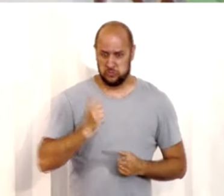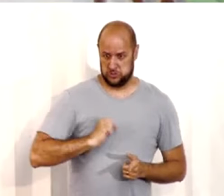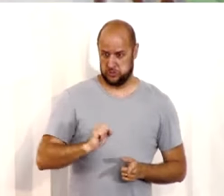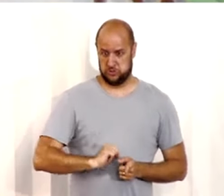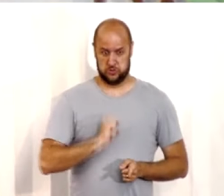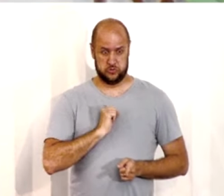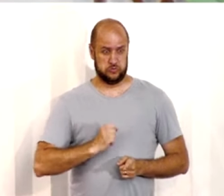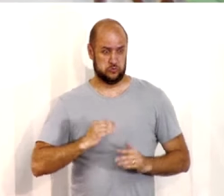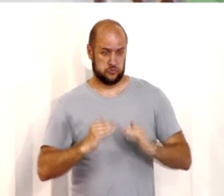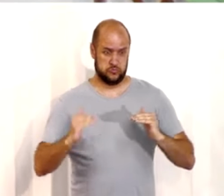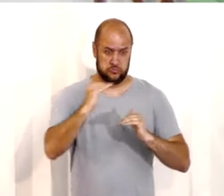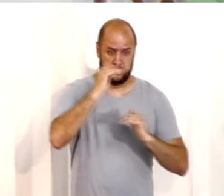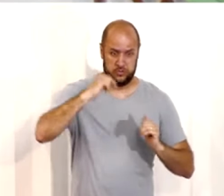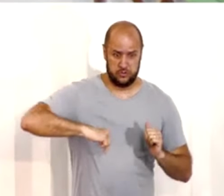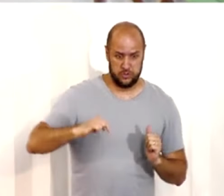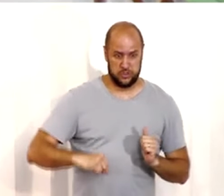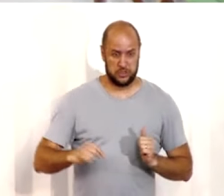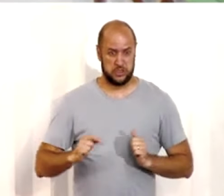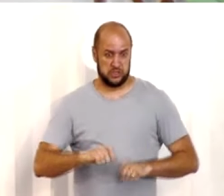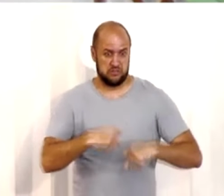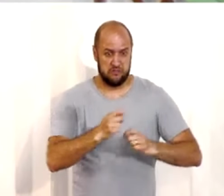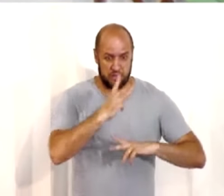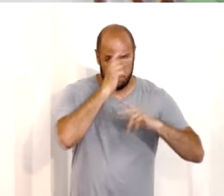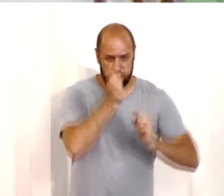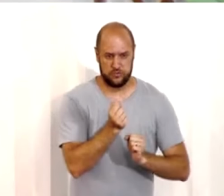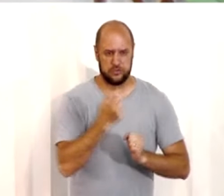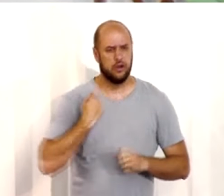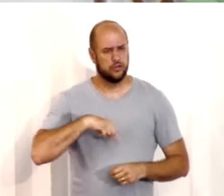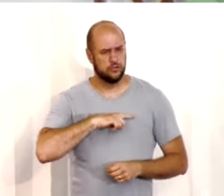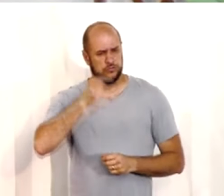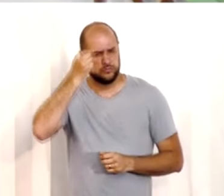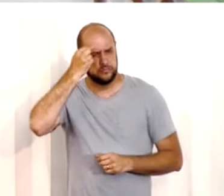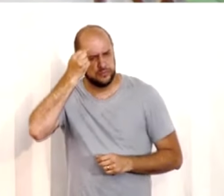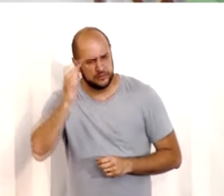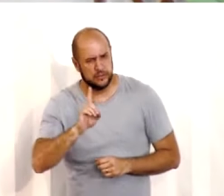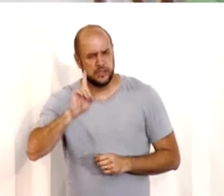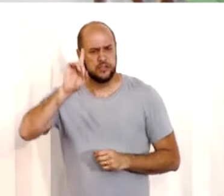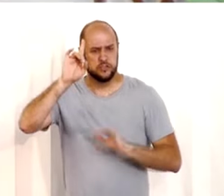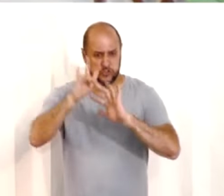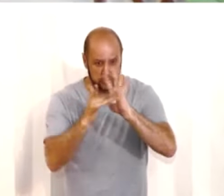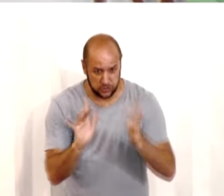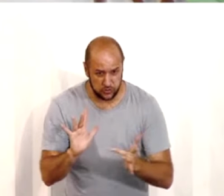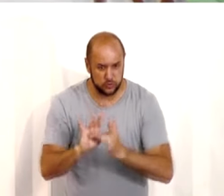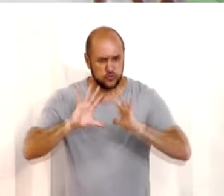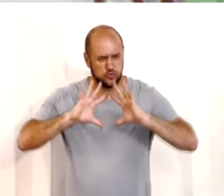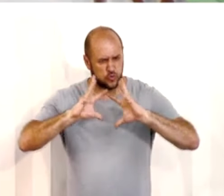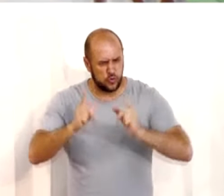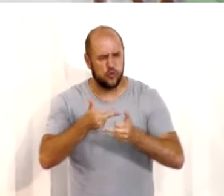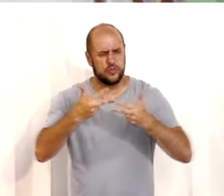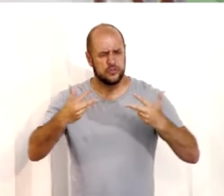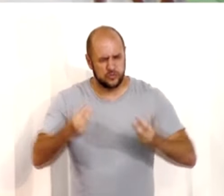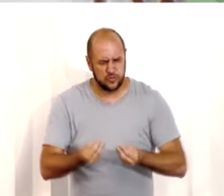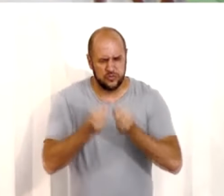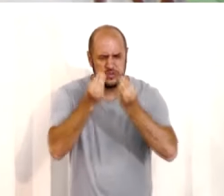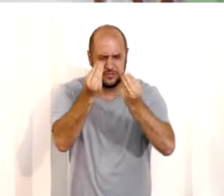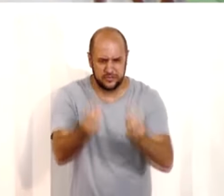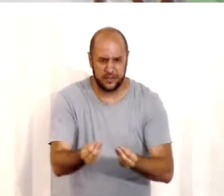possa compadecer-se das nossas fraquezas. Antes foi ele tentado em todas as coisas à nossa semelhança, mas sem